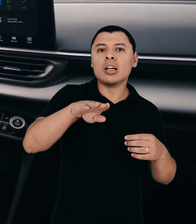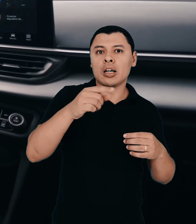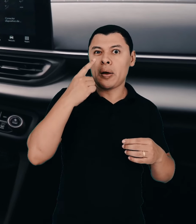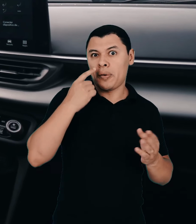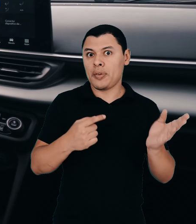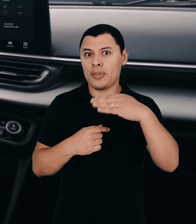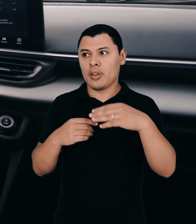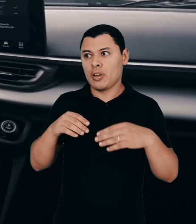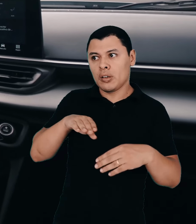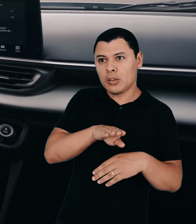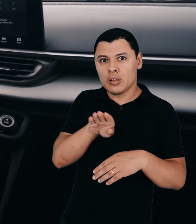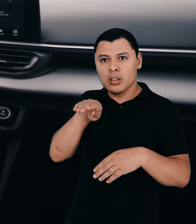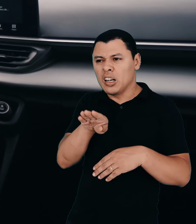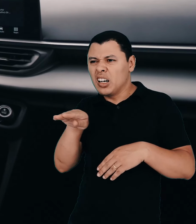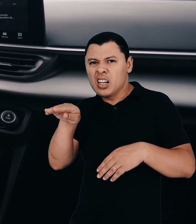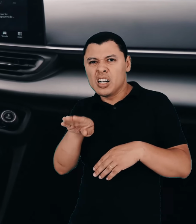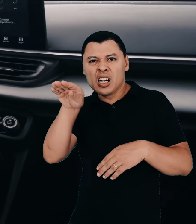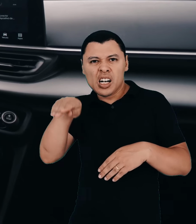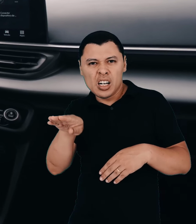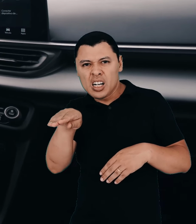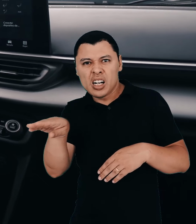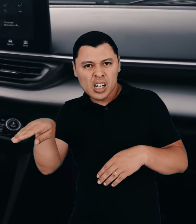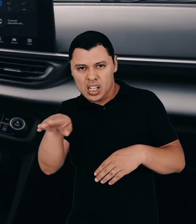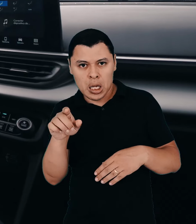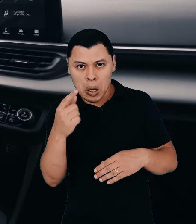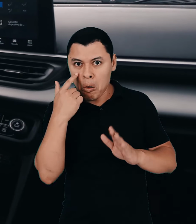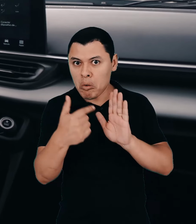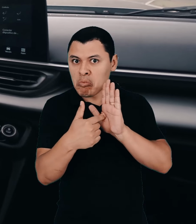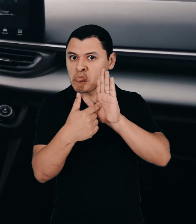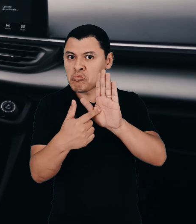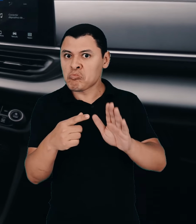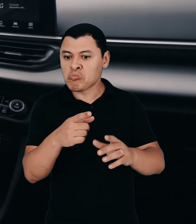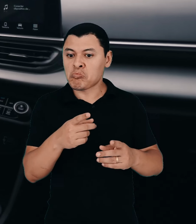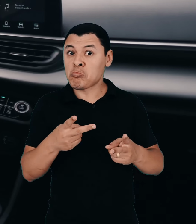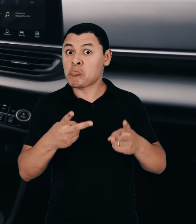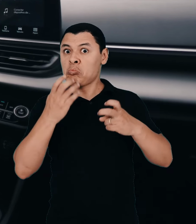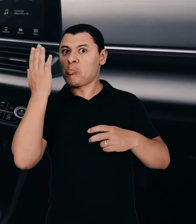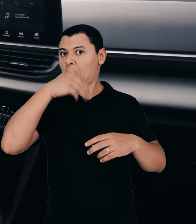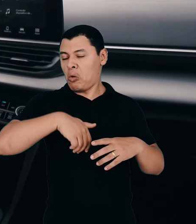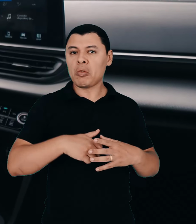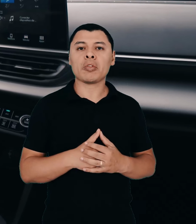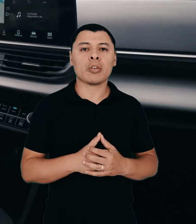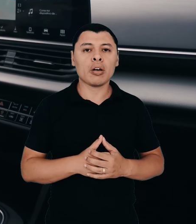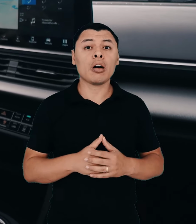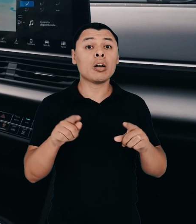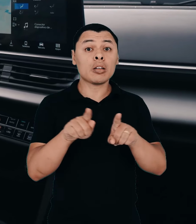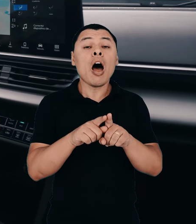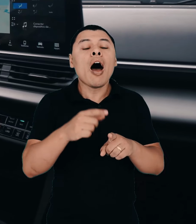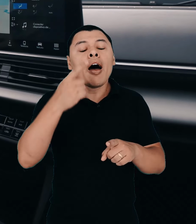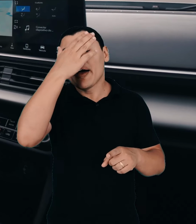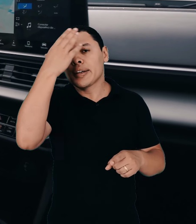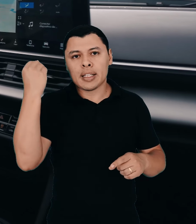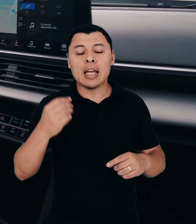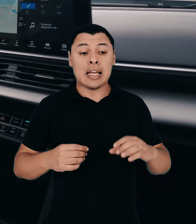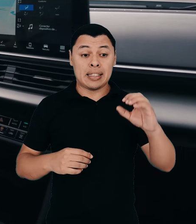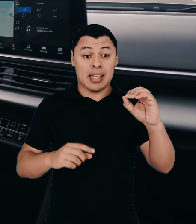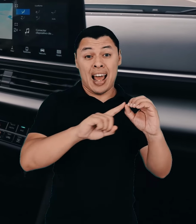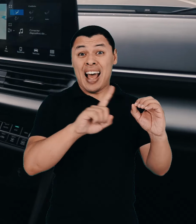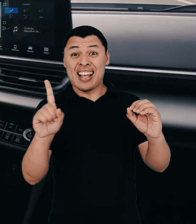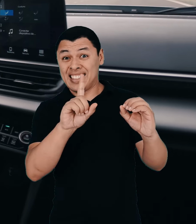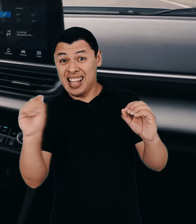pouquinho de piso castigado ali pra gente ver como que ele se comporta. Aliás, 0 a 100 eu não comentei, né? Essa formação eles